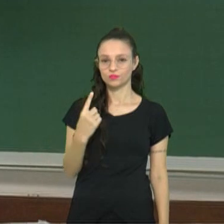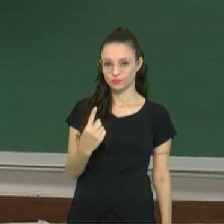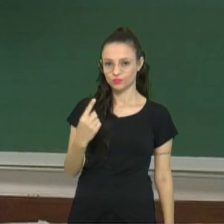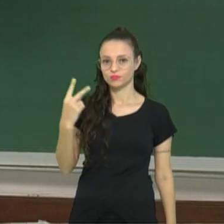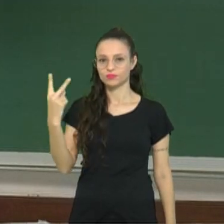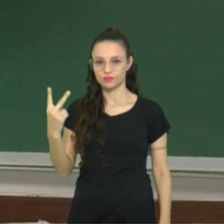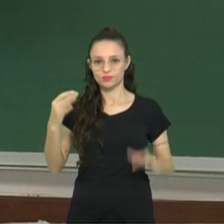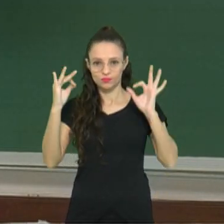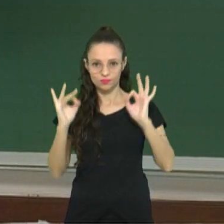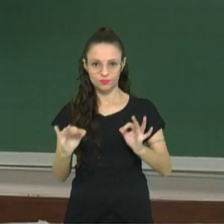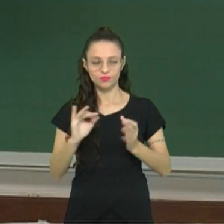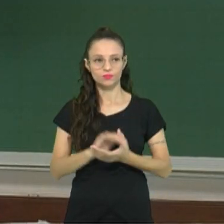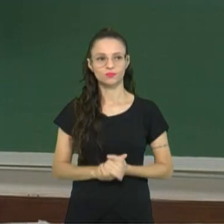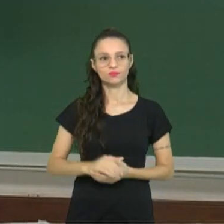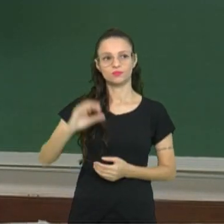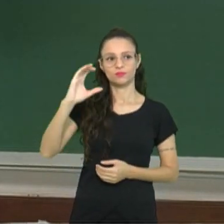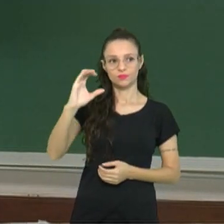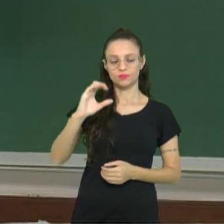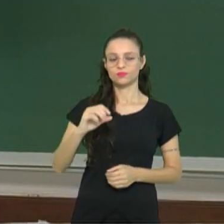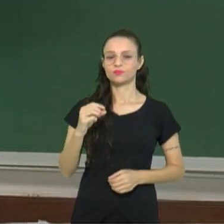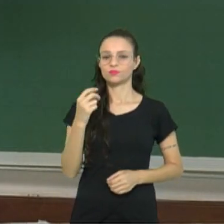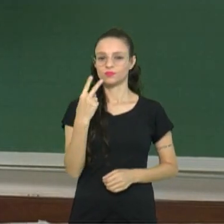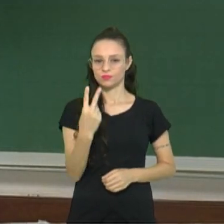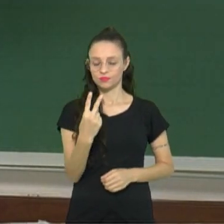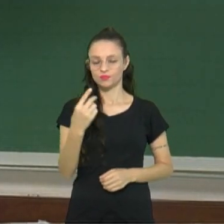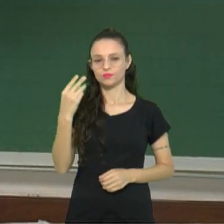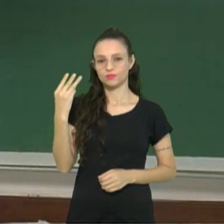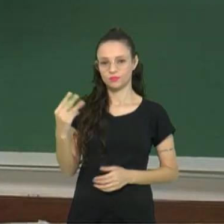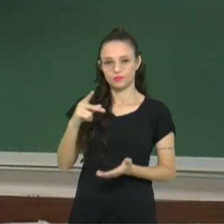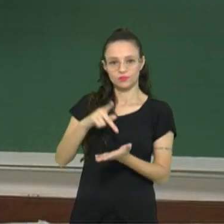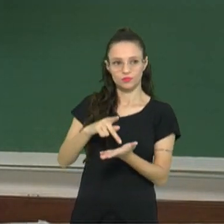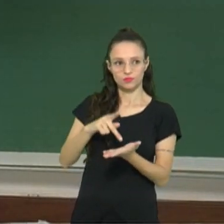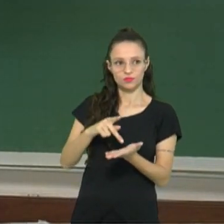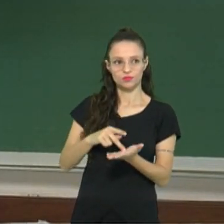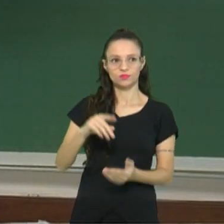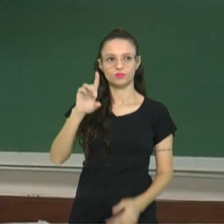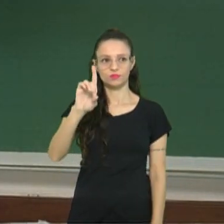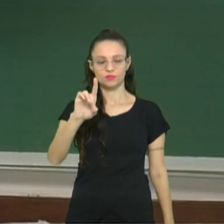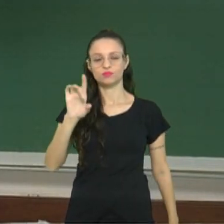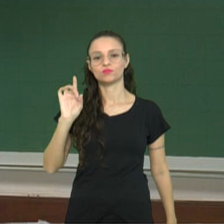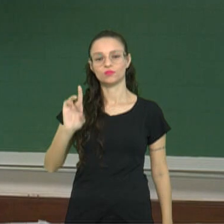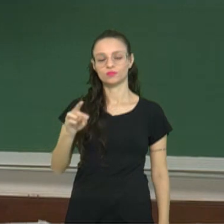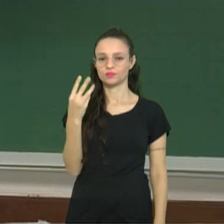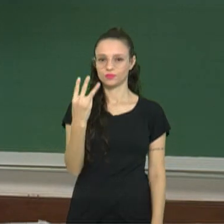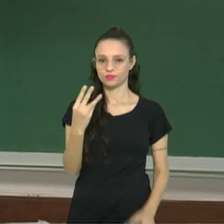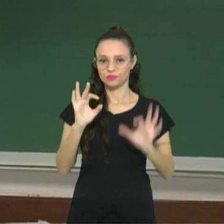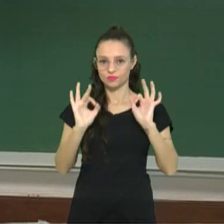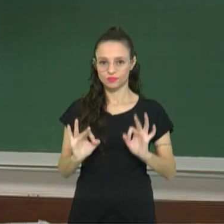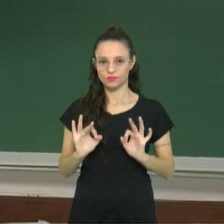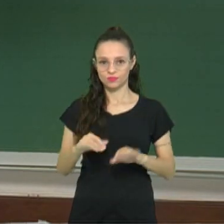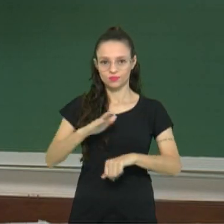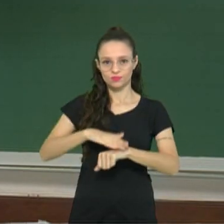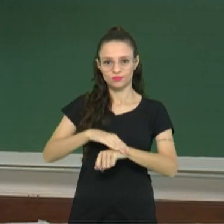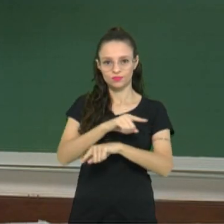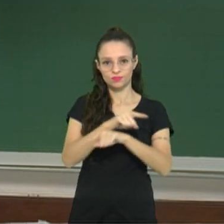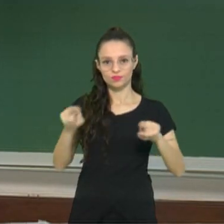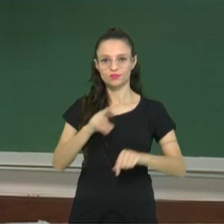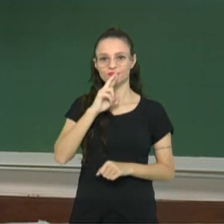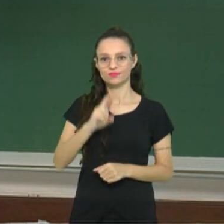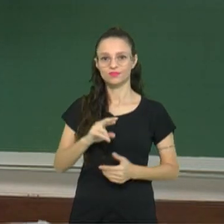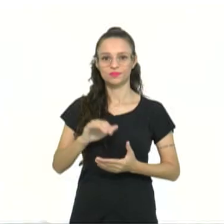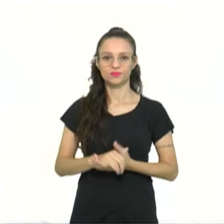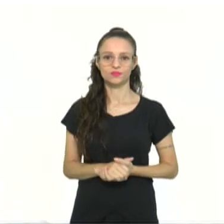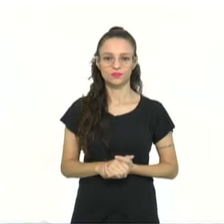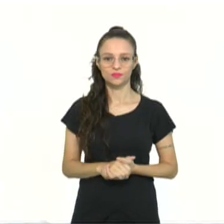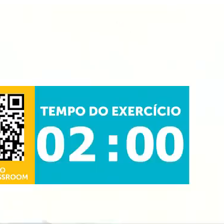a 2. Letra C, a 2 e a 3. Ou letra D, apenas a 3. Tempinho para vocês resolverem essa.